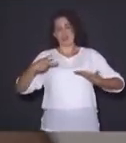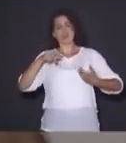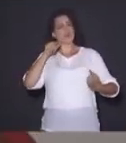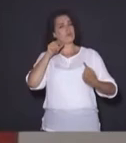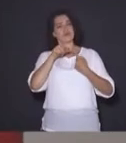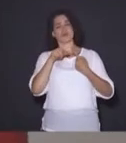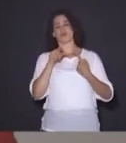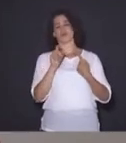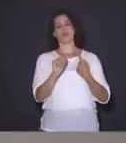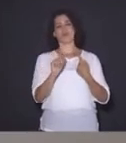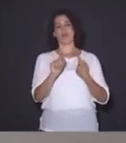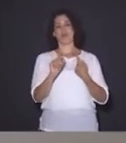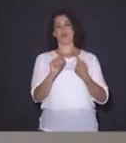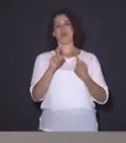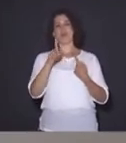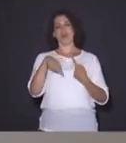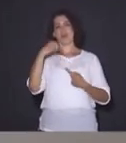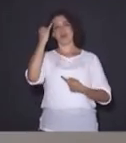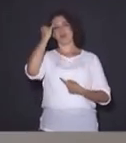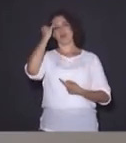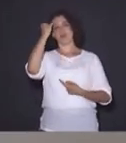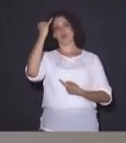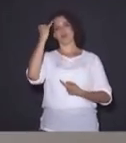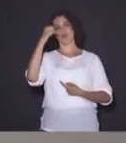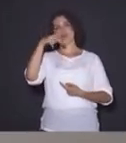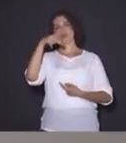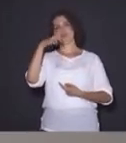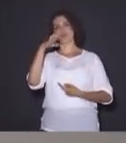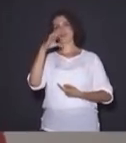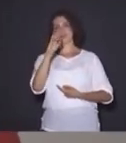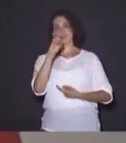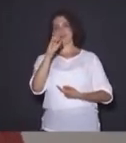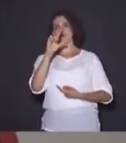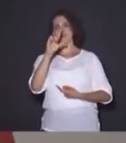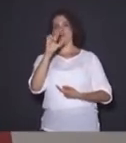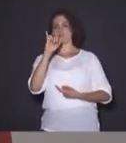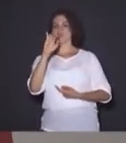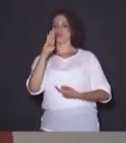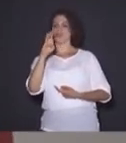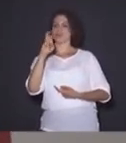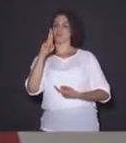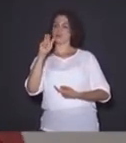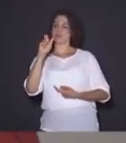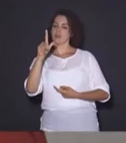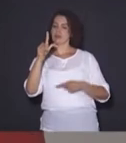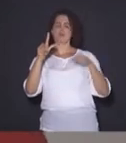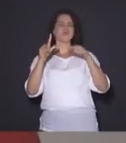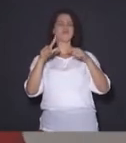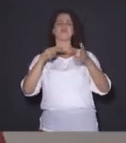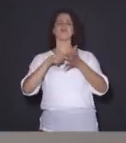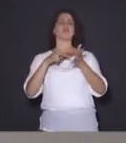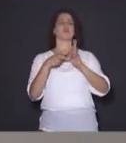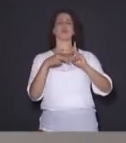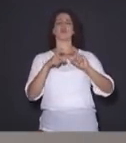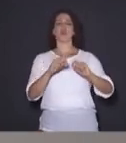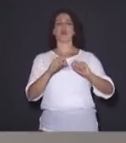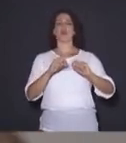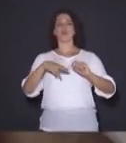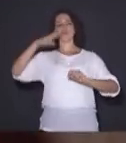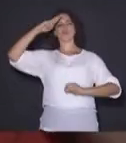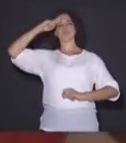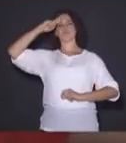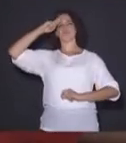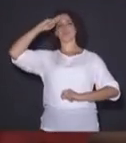a ideologia neoliberal que a ideologia neoliberal é o domínio do capital financeiro o